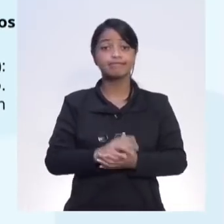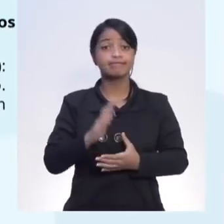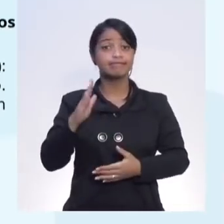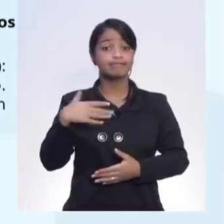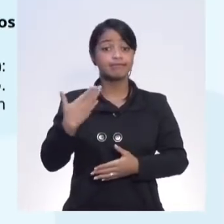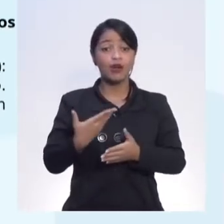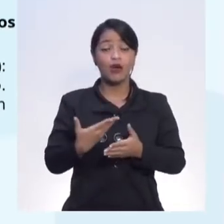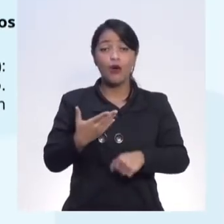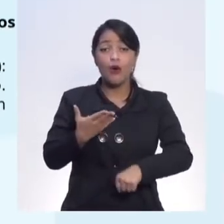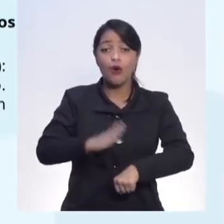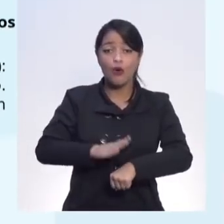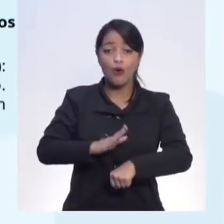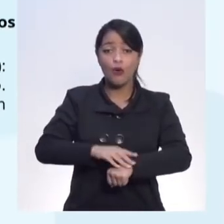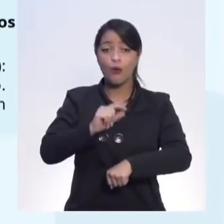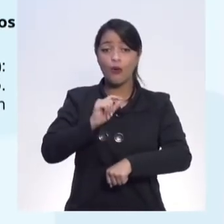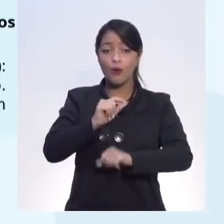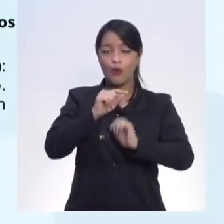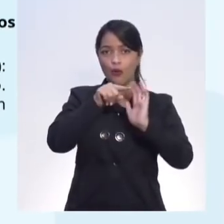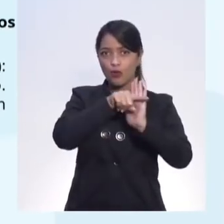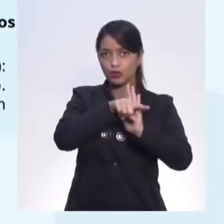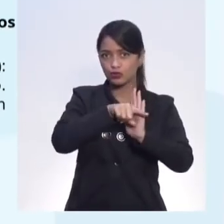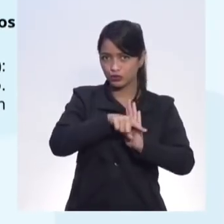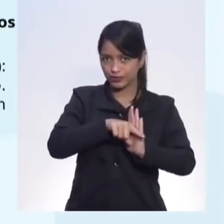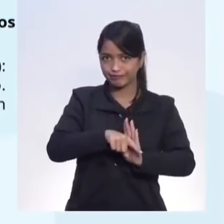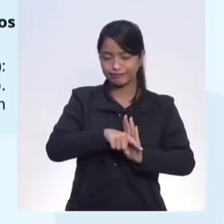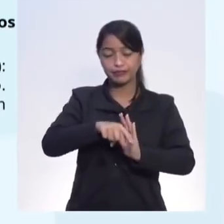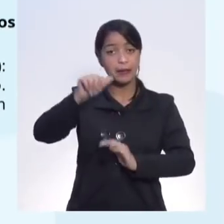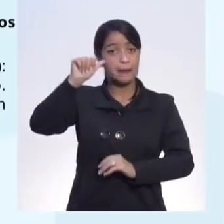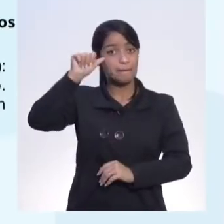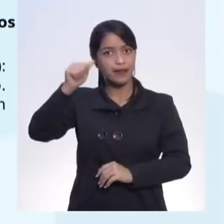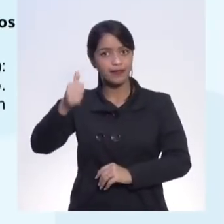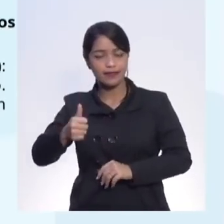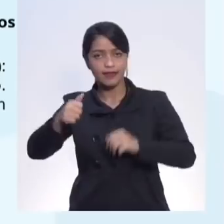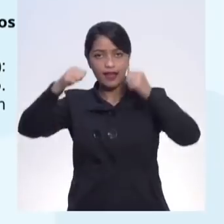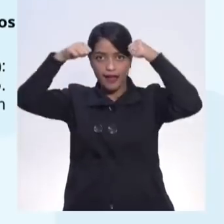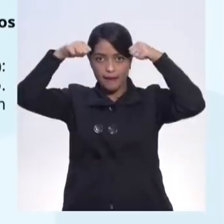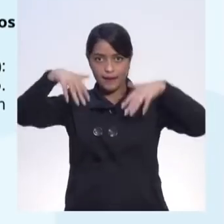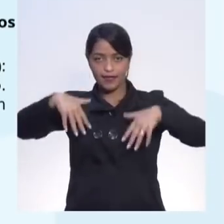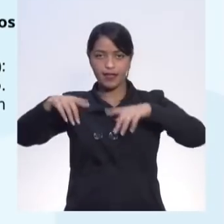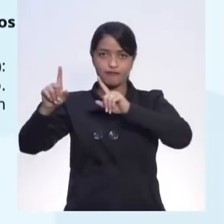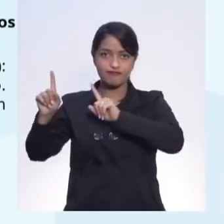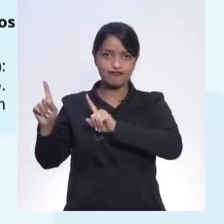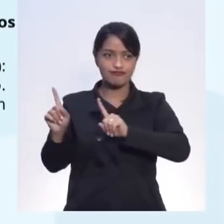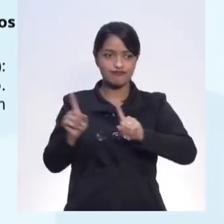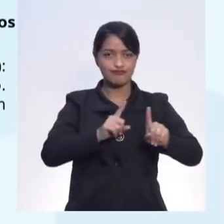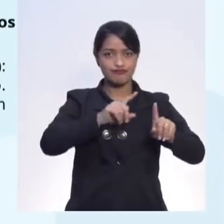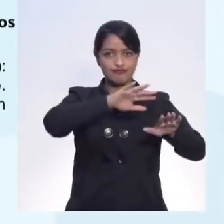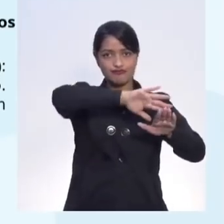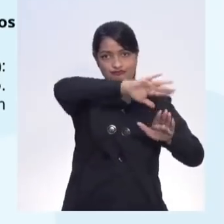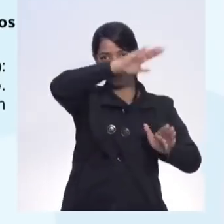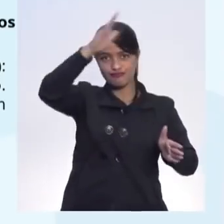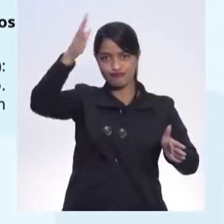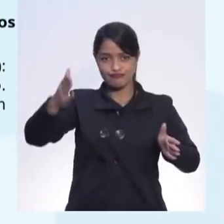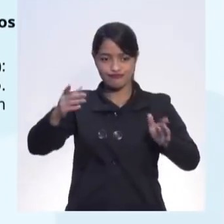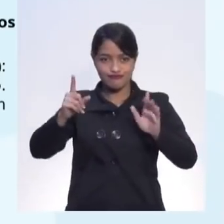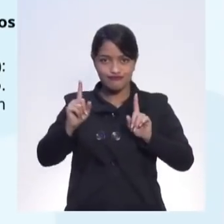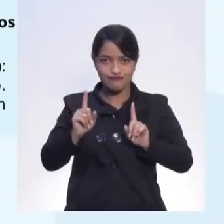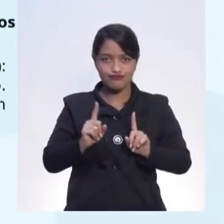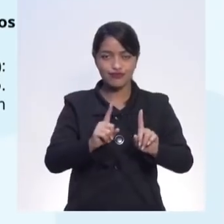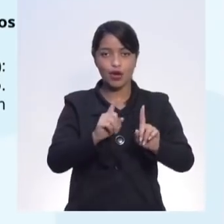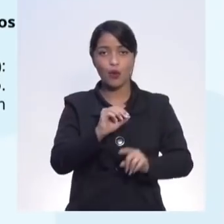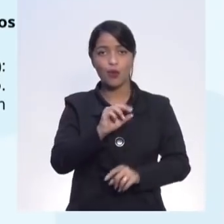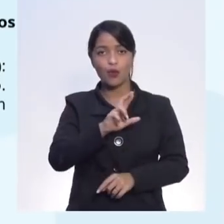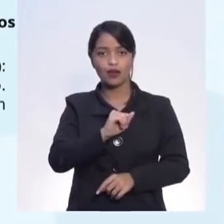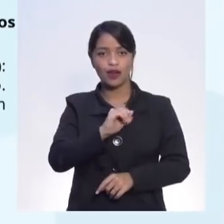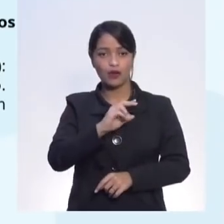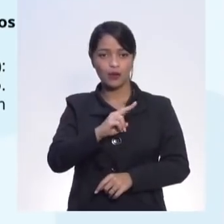consulta. Pedrinho e Emília foram introduzidos na câmara do oráculo. Pedrinho, para Pítia, descabelada, envolta